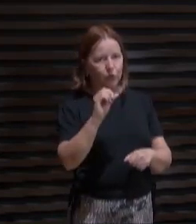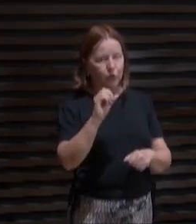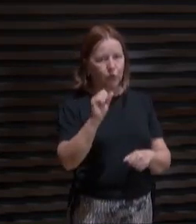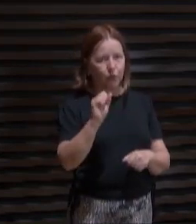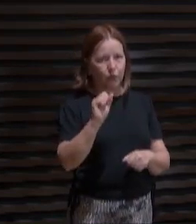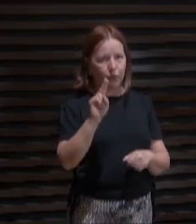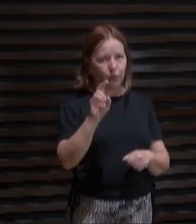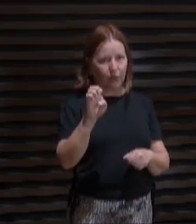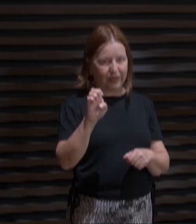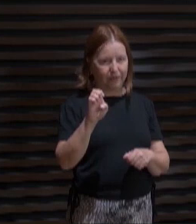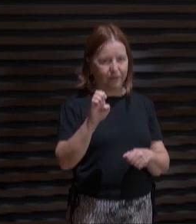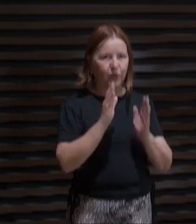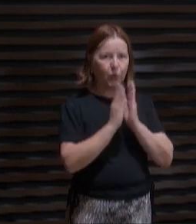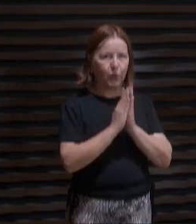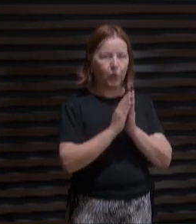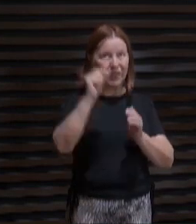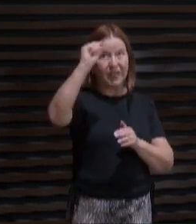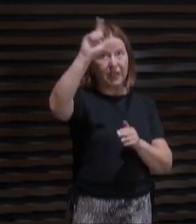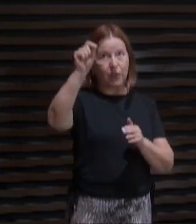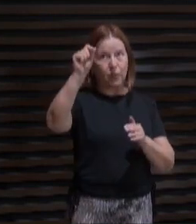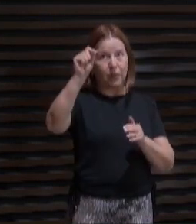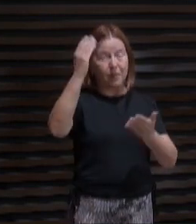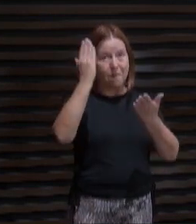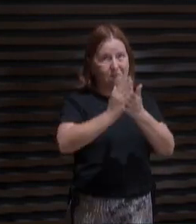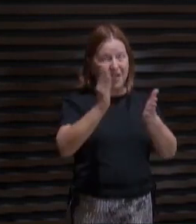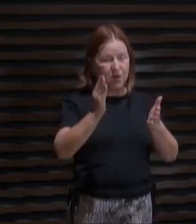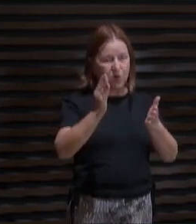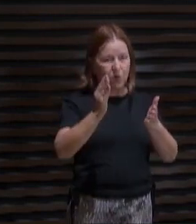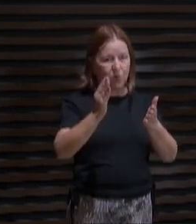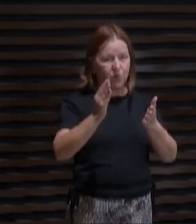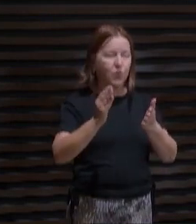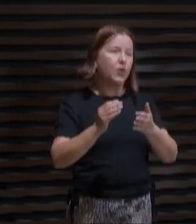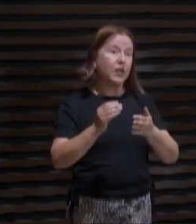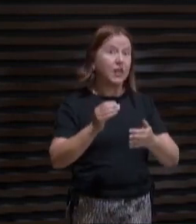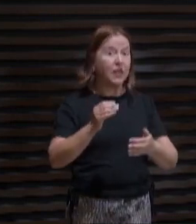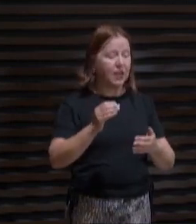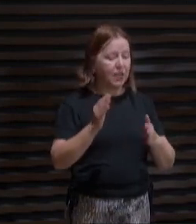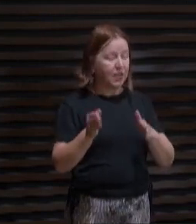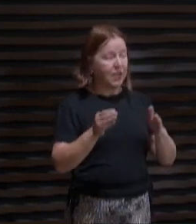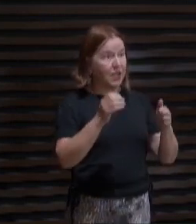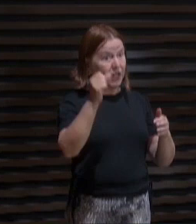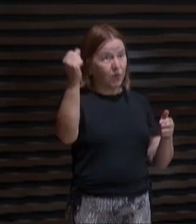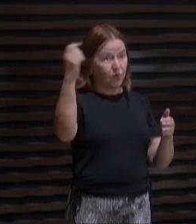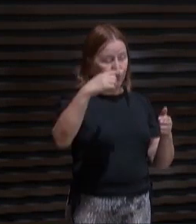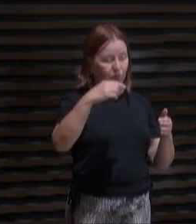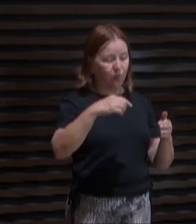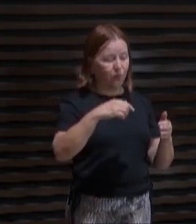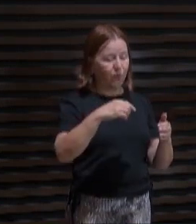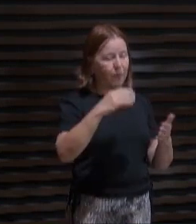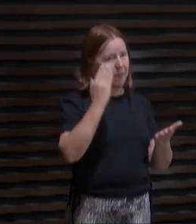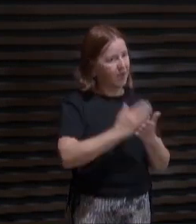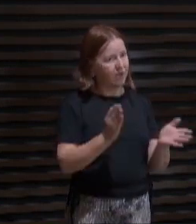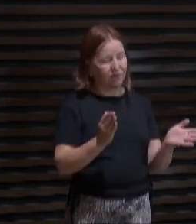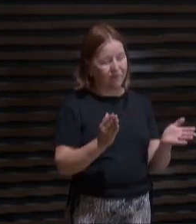e a lua parou no vale de Aijalon e o sol no vale de Gibeão, ele disse, não foi nem